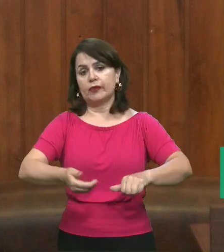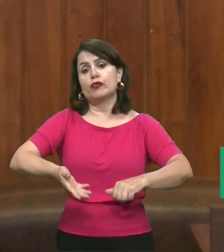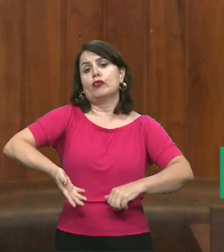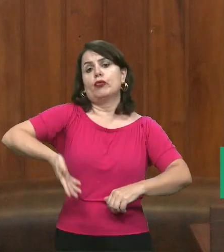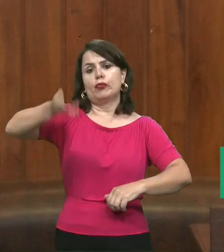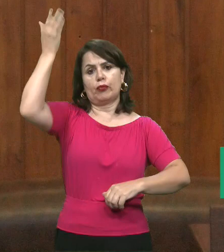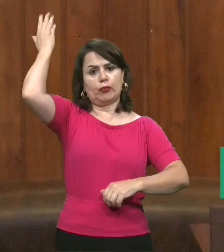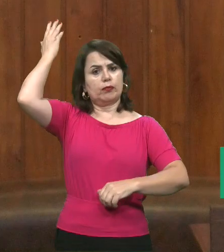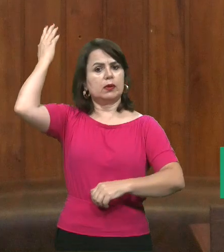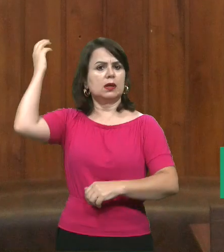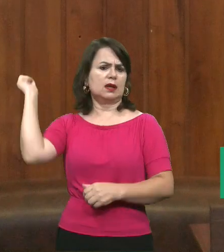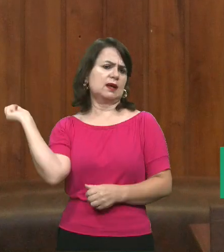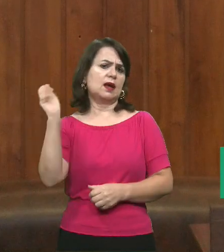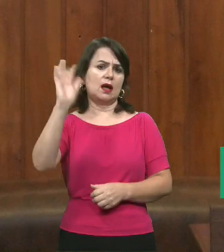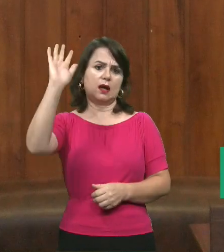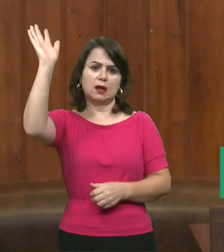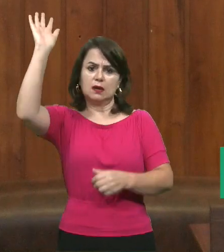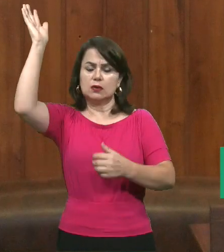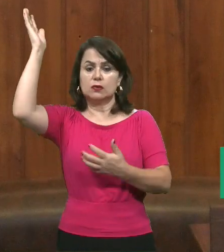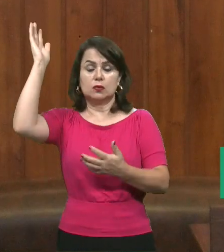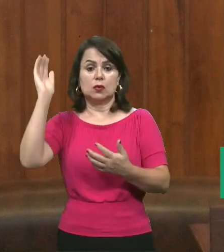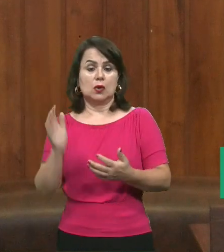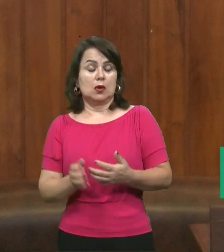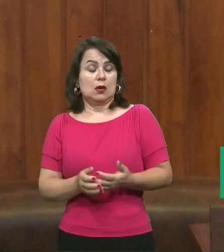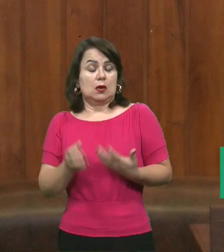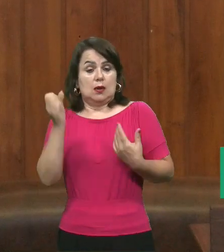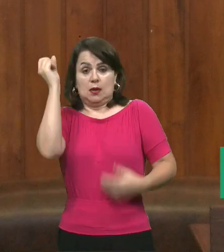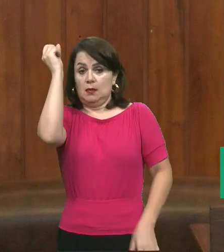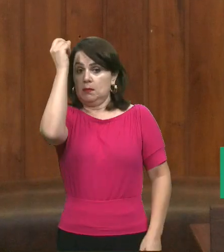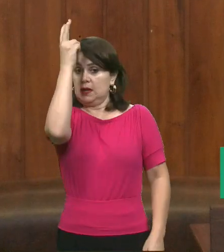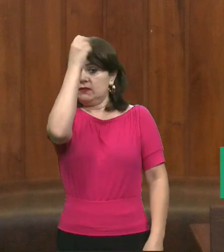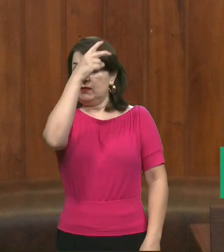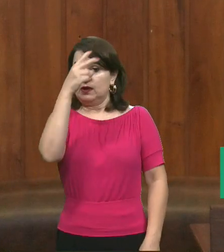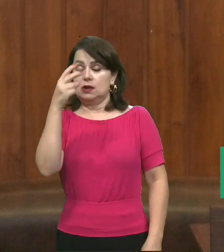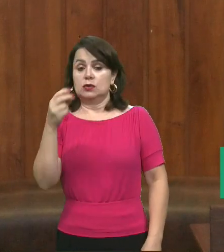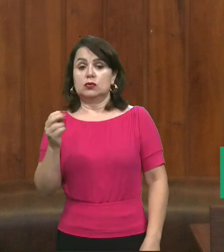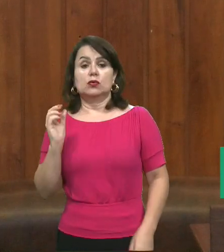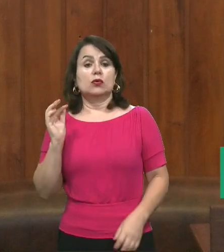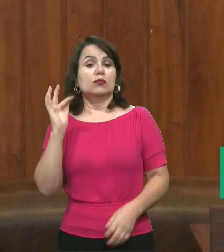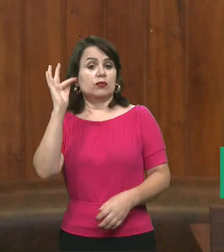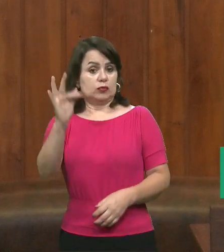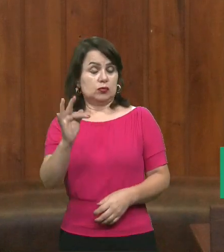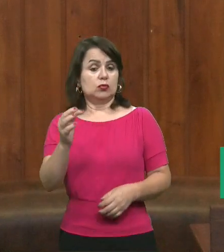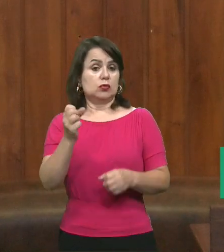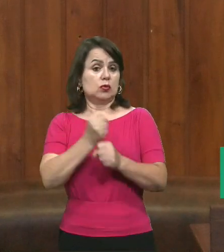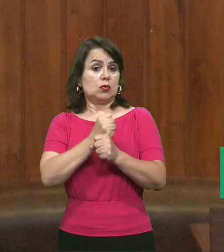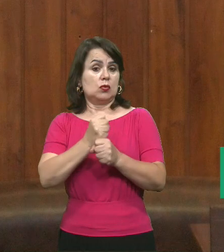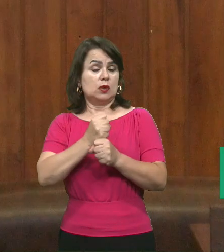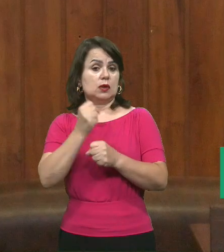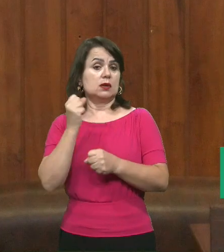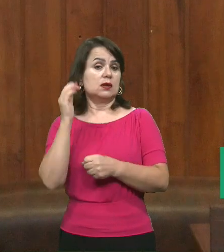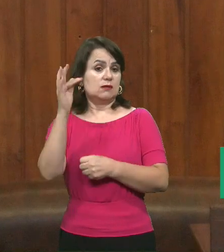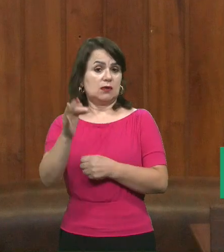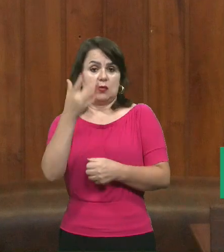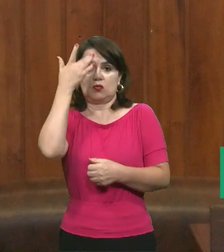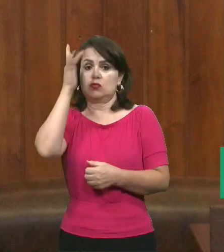Eu não sei quem é que vai entrar como prefeito, né? Mas eu espero que surja alguma